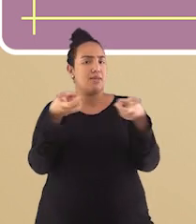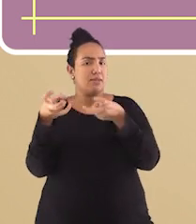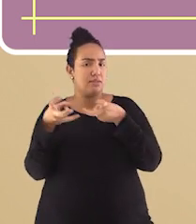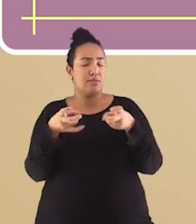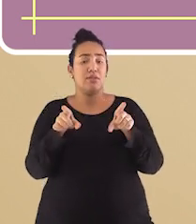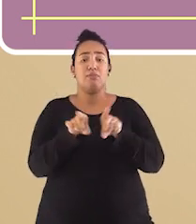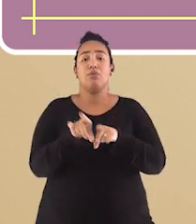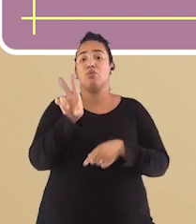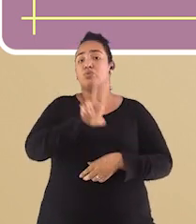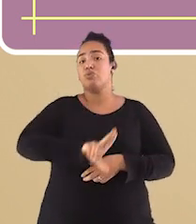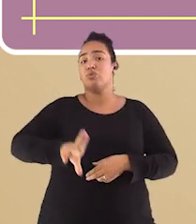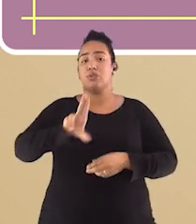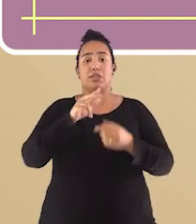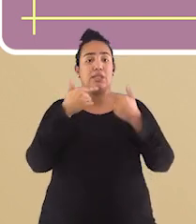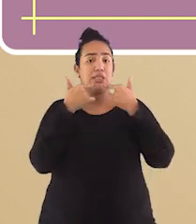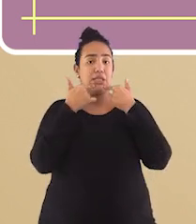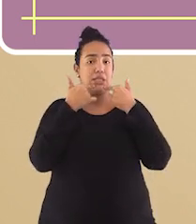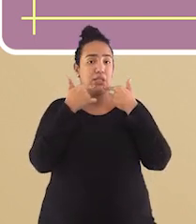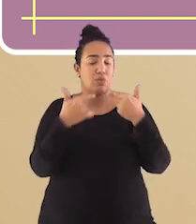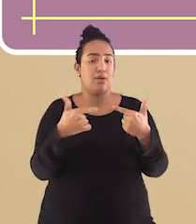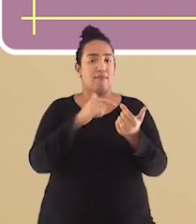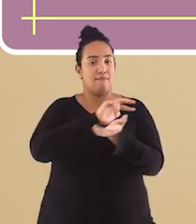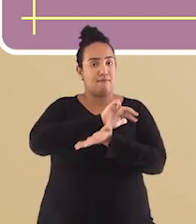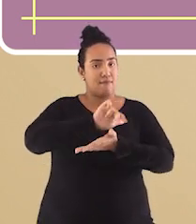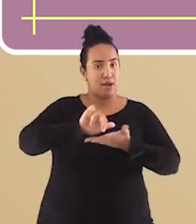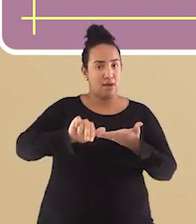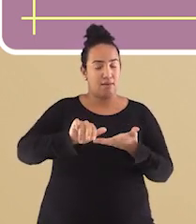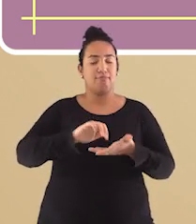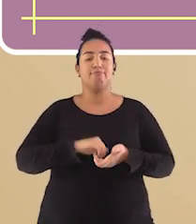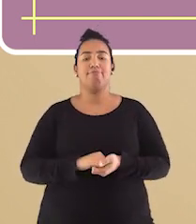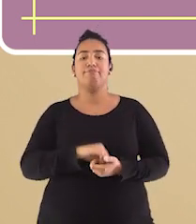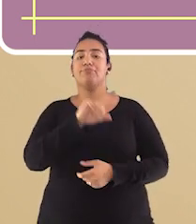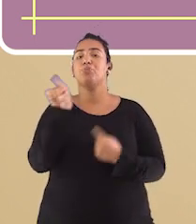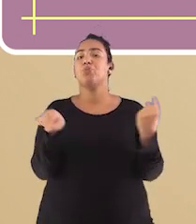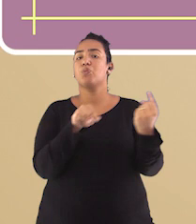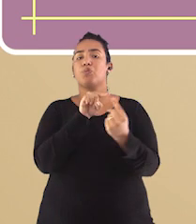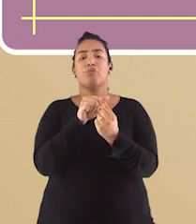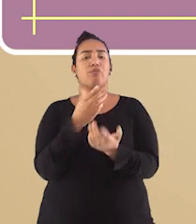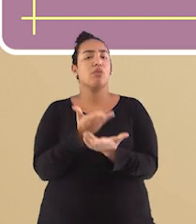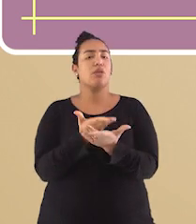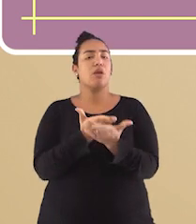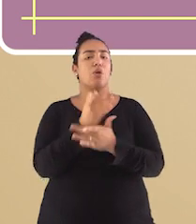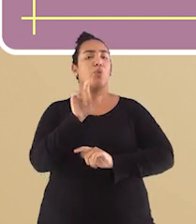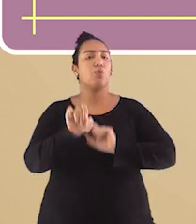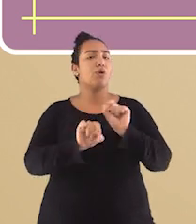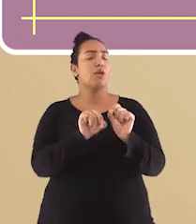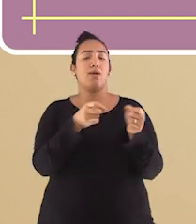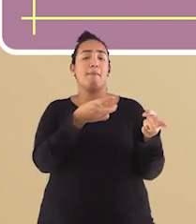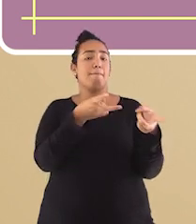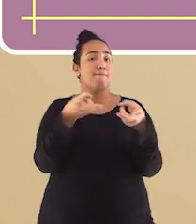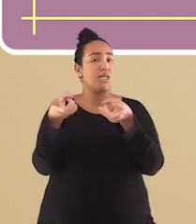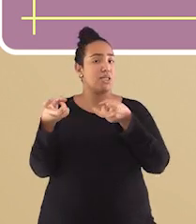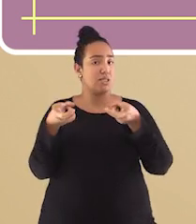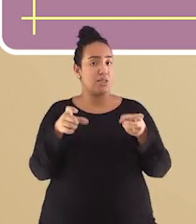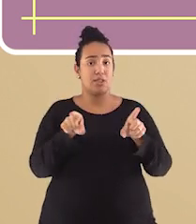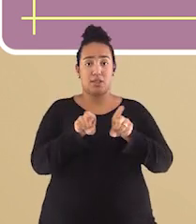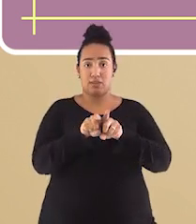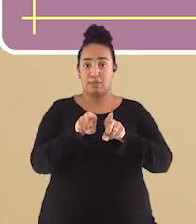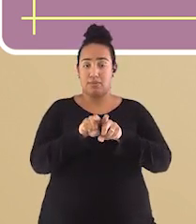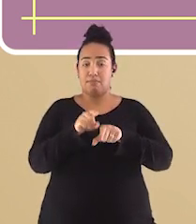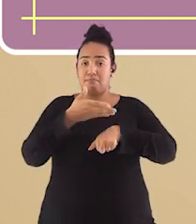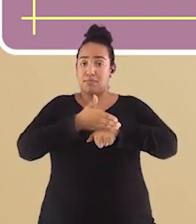diferentes linguagens e códigos e o objetivo da aula é compreender e aplicar